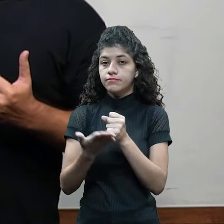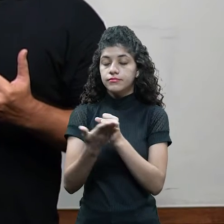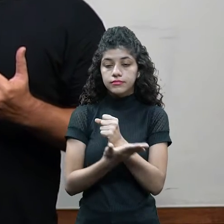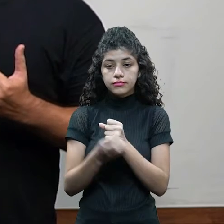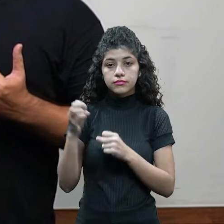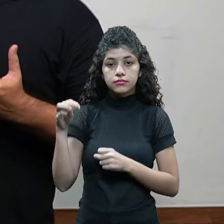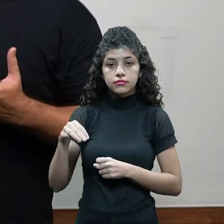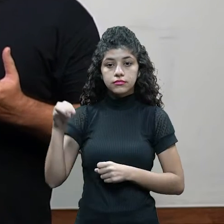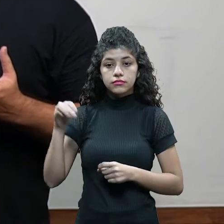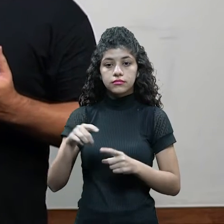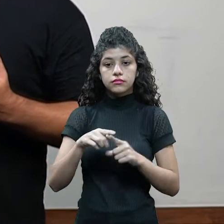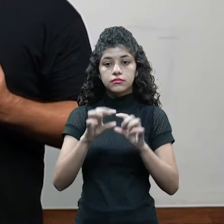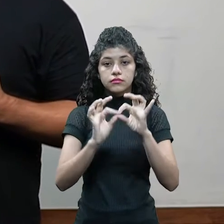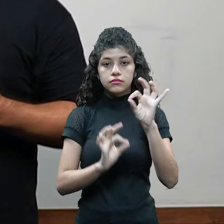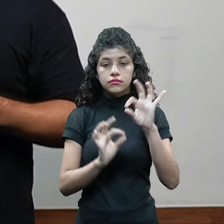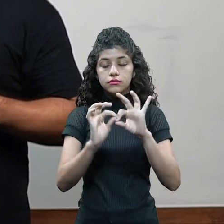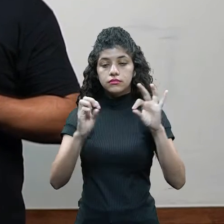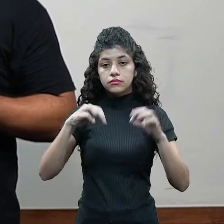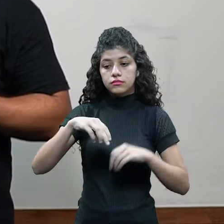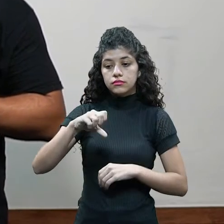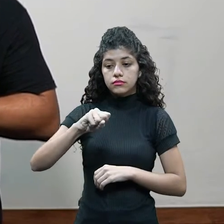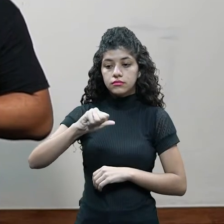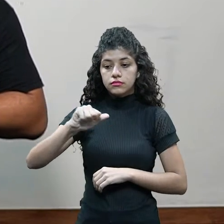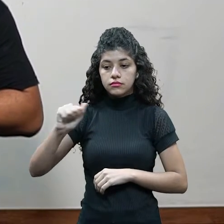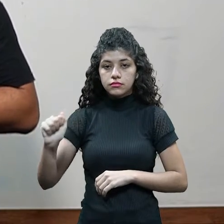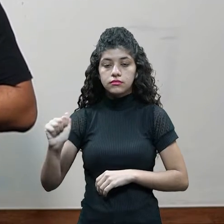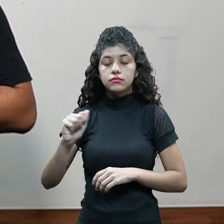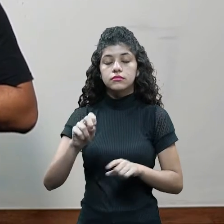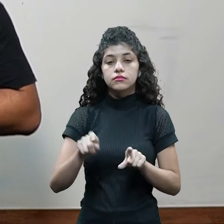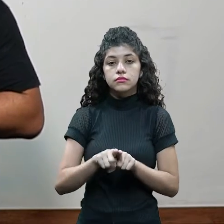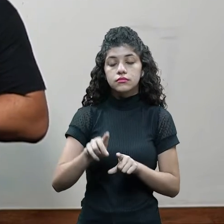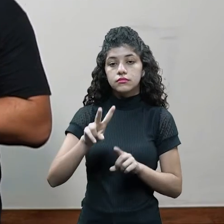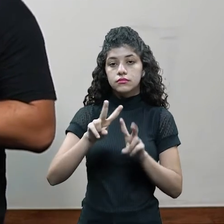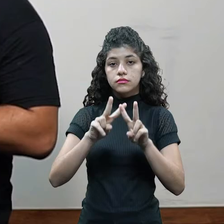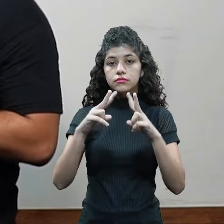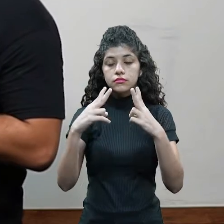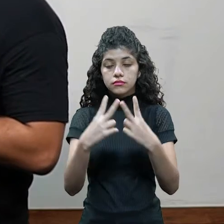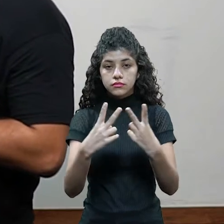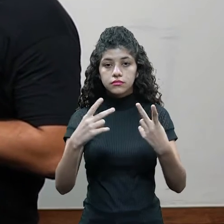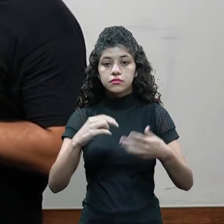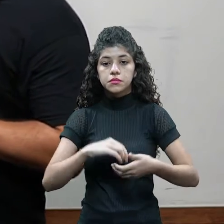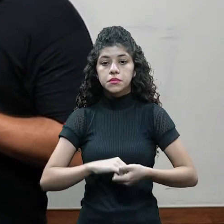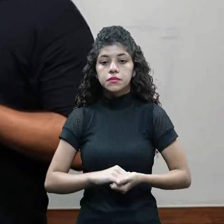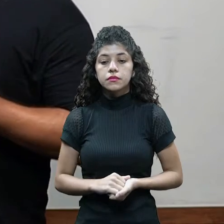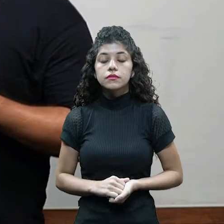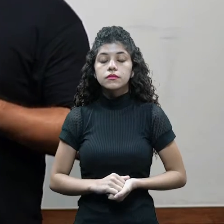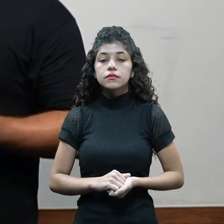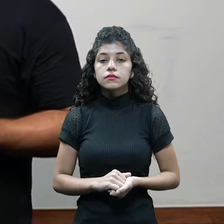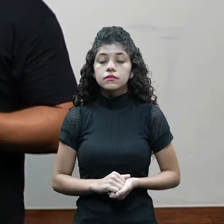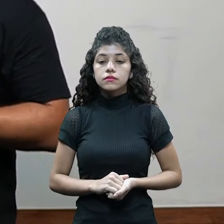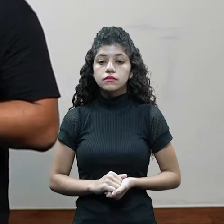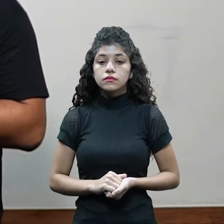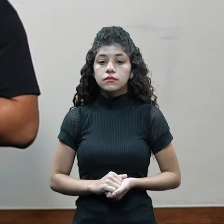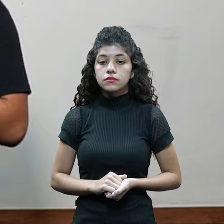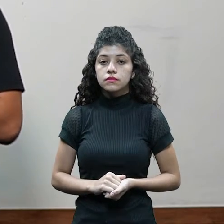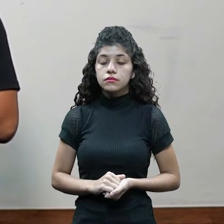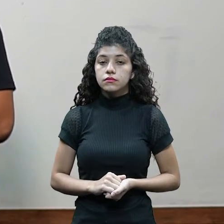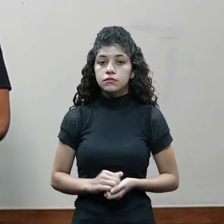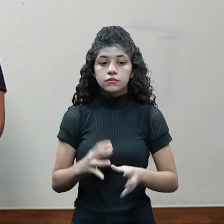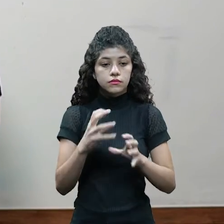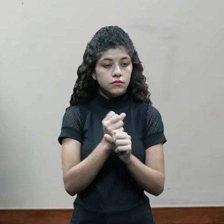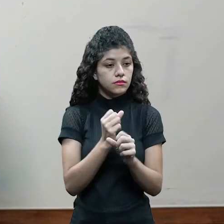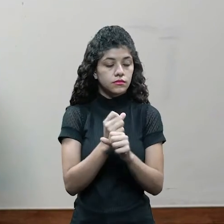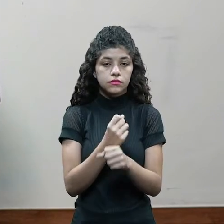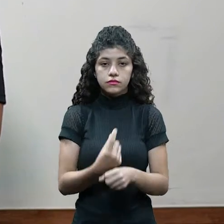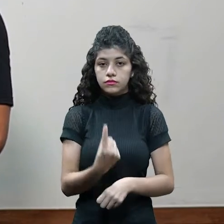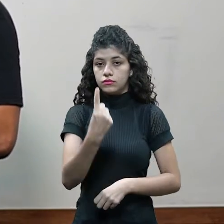matemática. Comprimento, massa e volume. Repetindo, a lógica do cálculo de uma é igual ao das